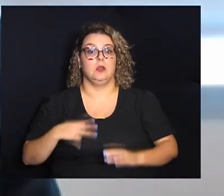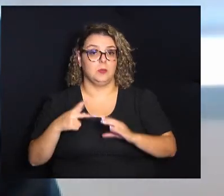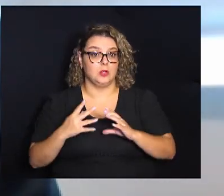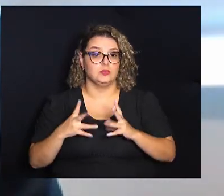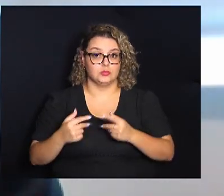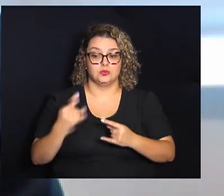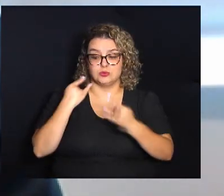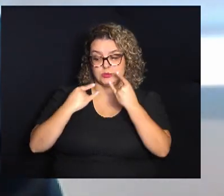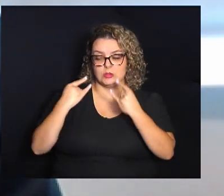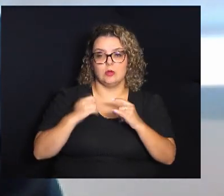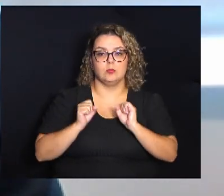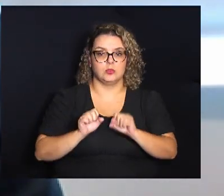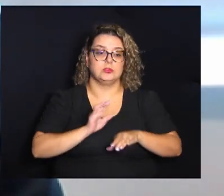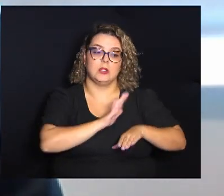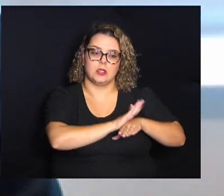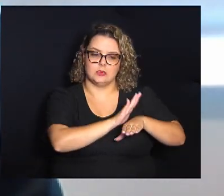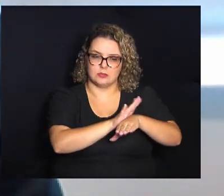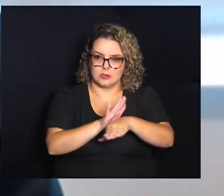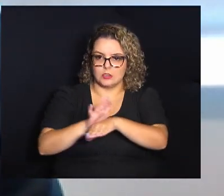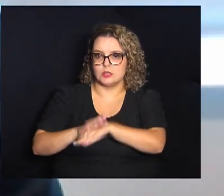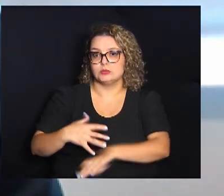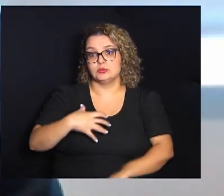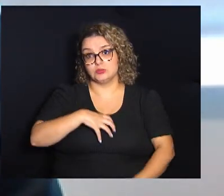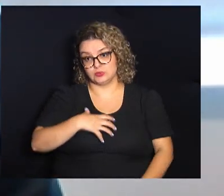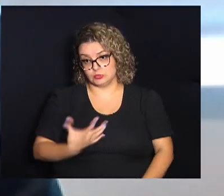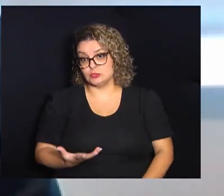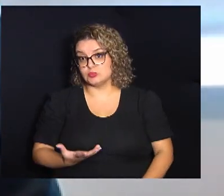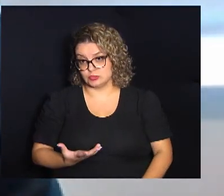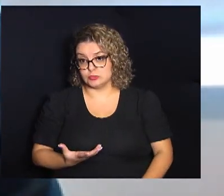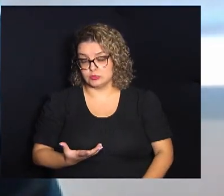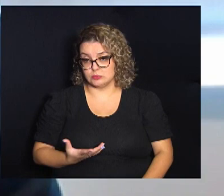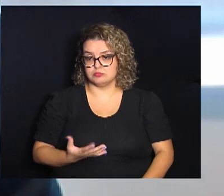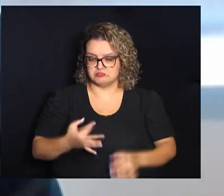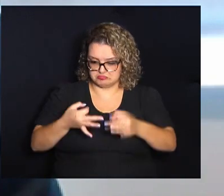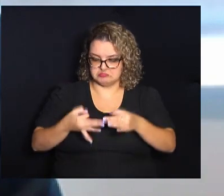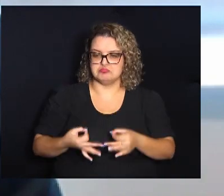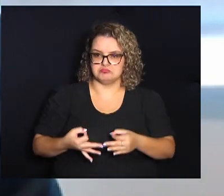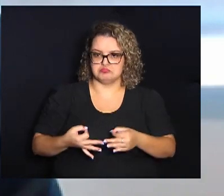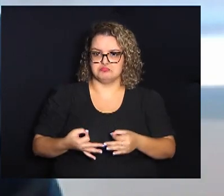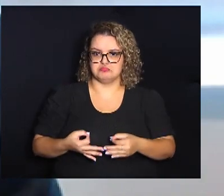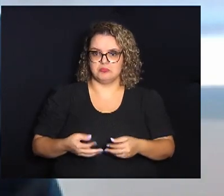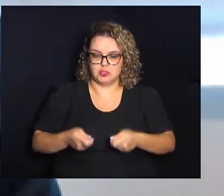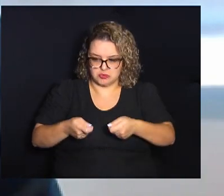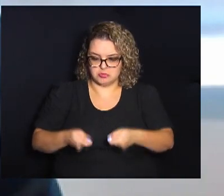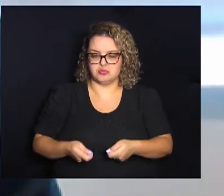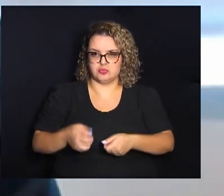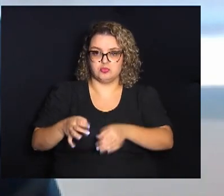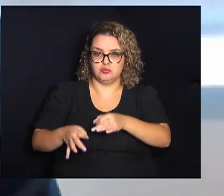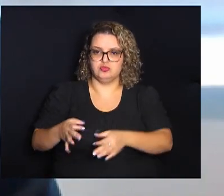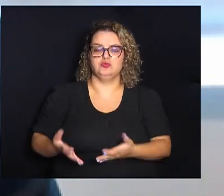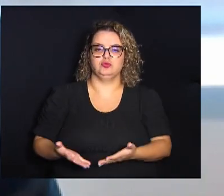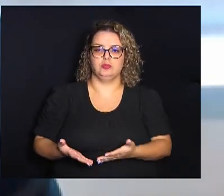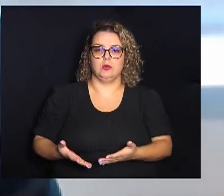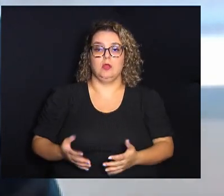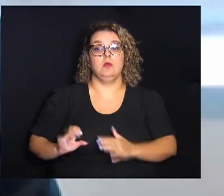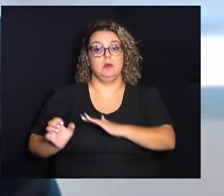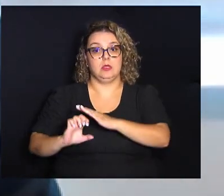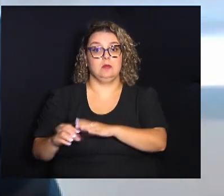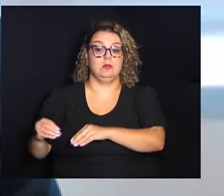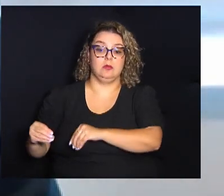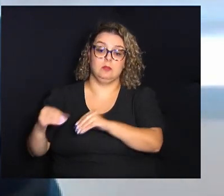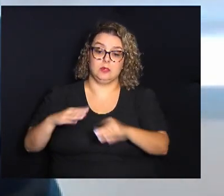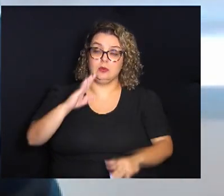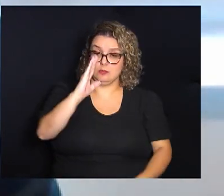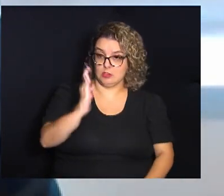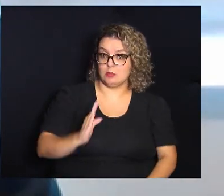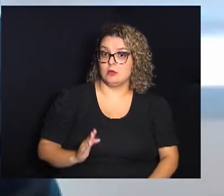puderam contribuir de uma forma bem fidedigna, né, para que, de fato, as empresas conseguissem vir para cá e atuar de uma